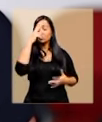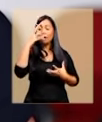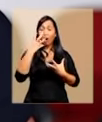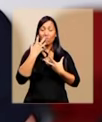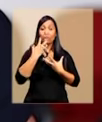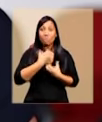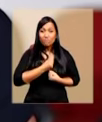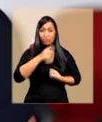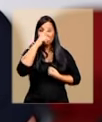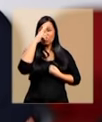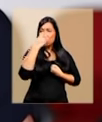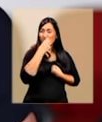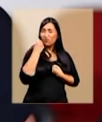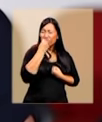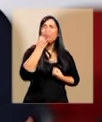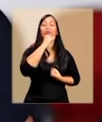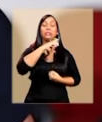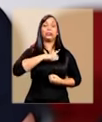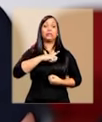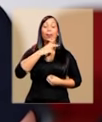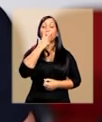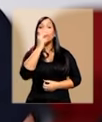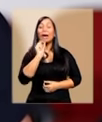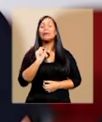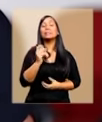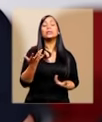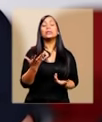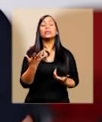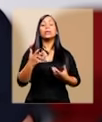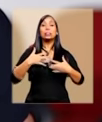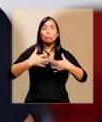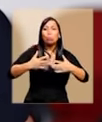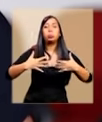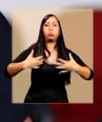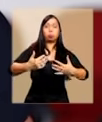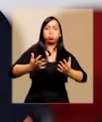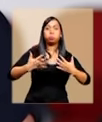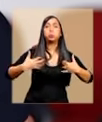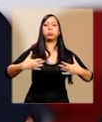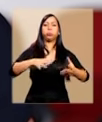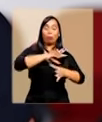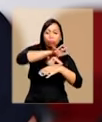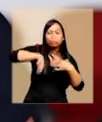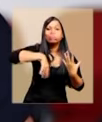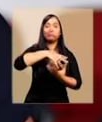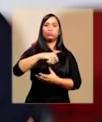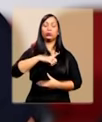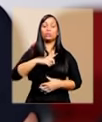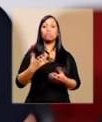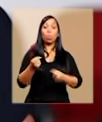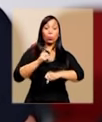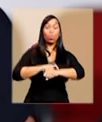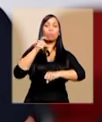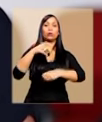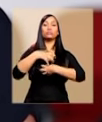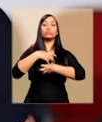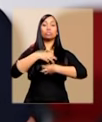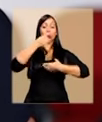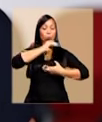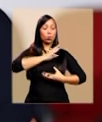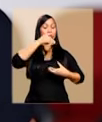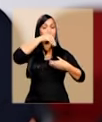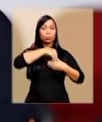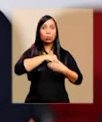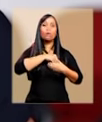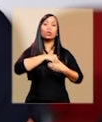a força que me dominou, assim, foi muito forte. A impressão que eu realmente tive é que me sacudia e me virava do avesso. Nesse momento, eu senti